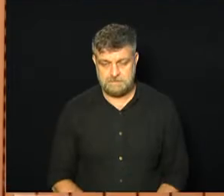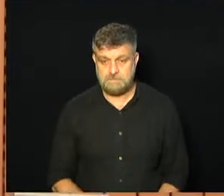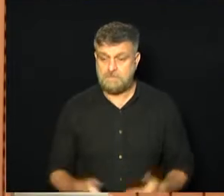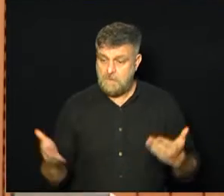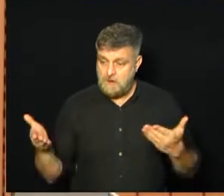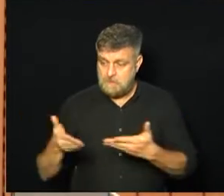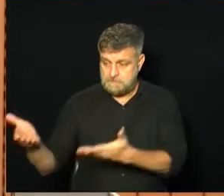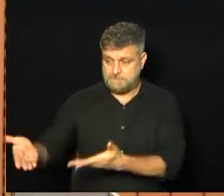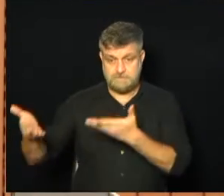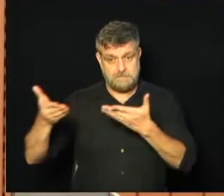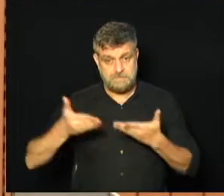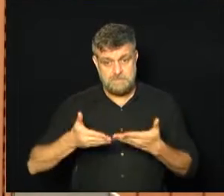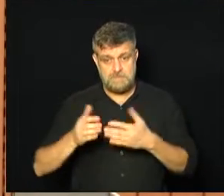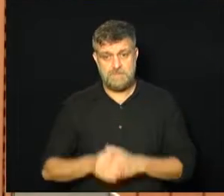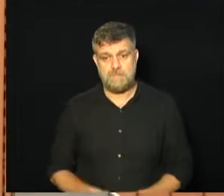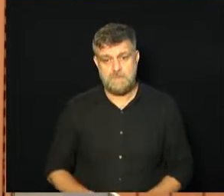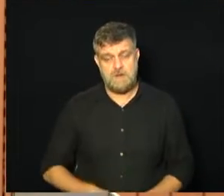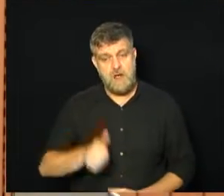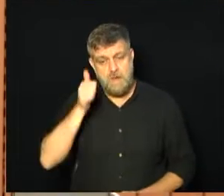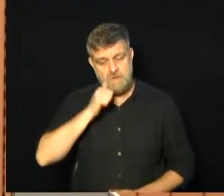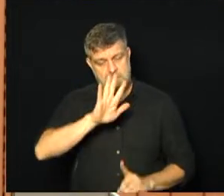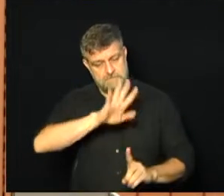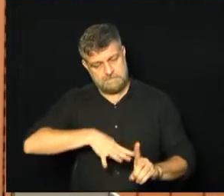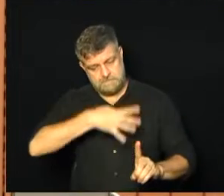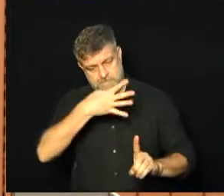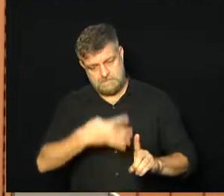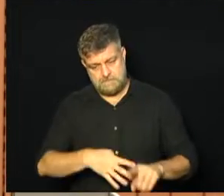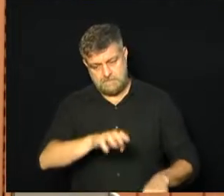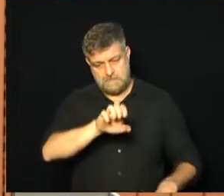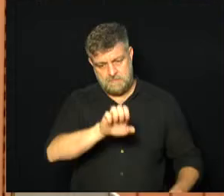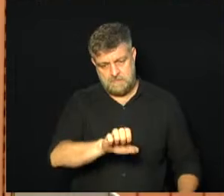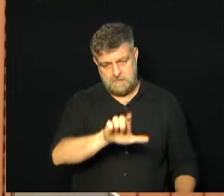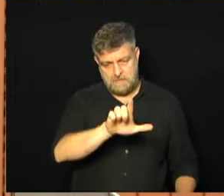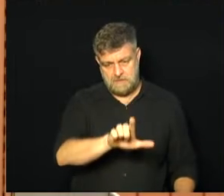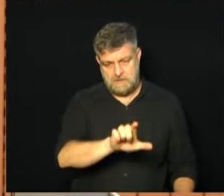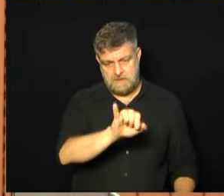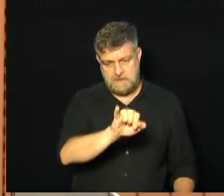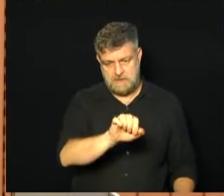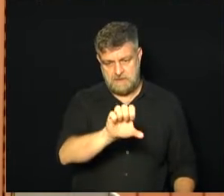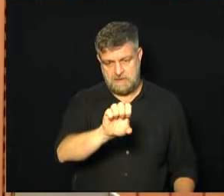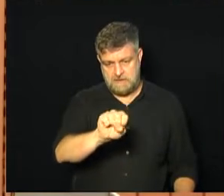Convidamos agora a homenageada Elizabeth Aparecida Pinto.